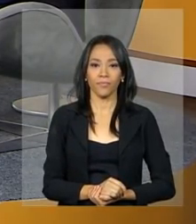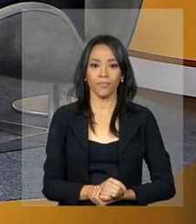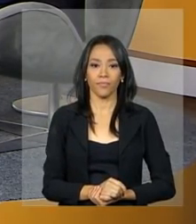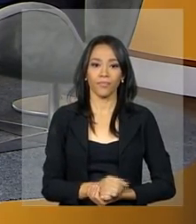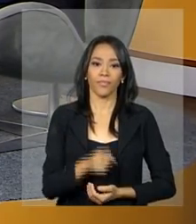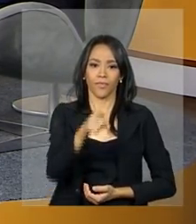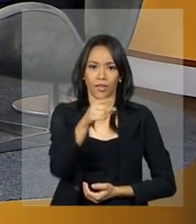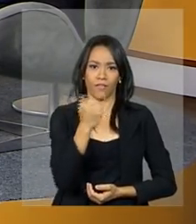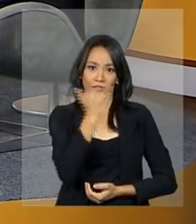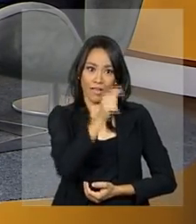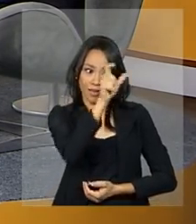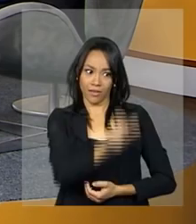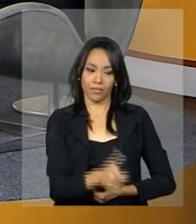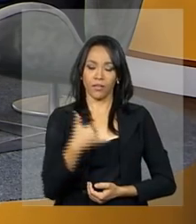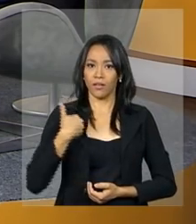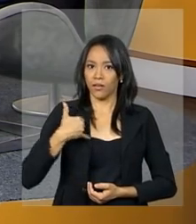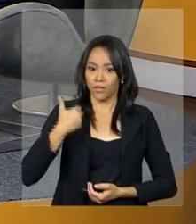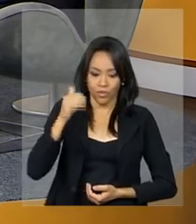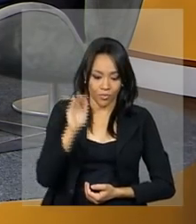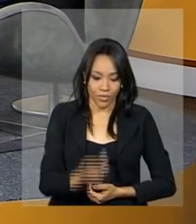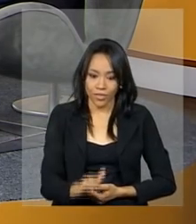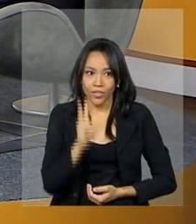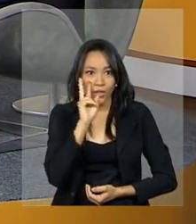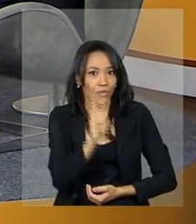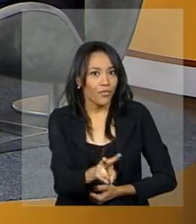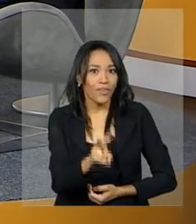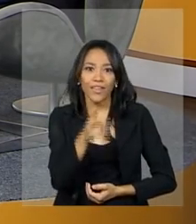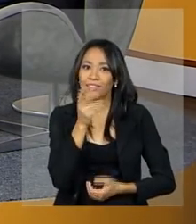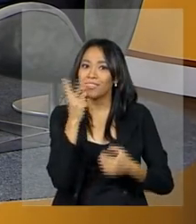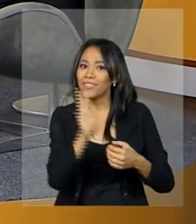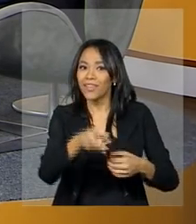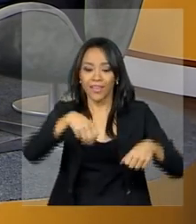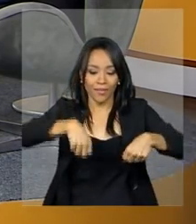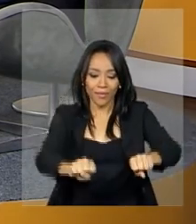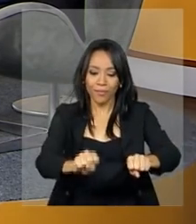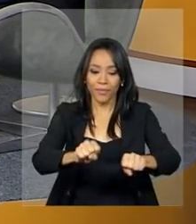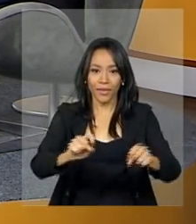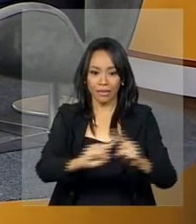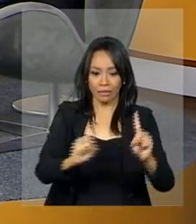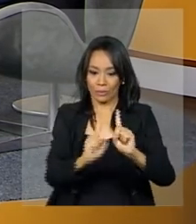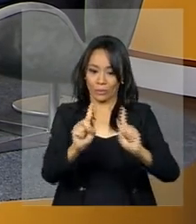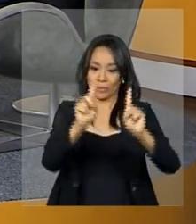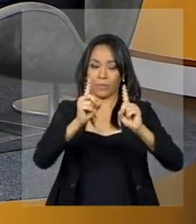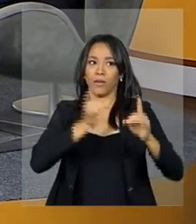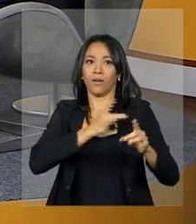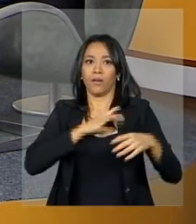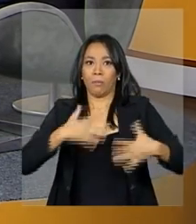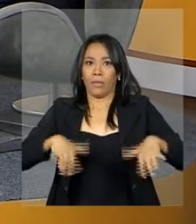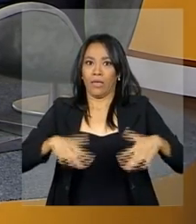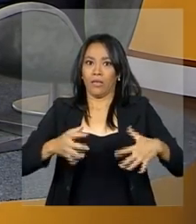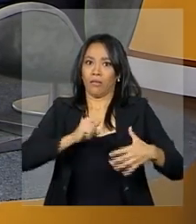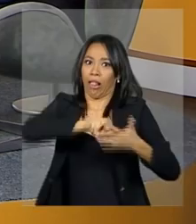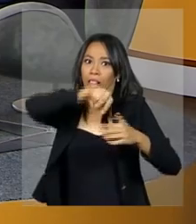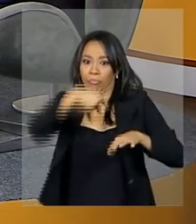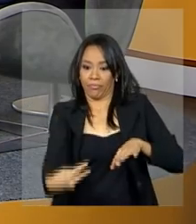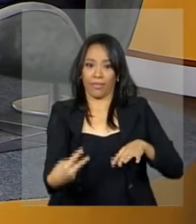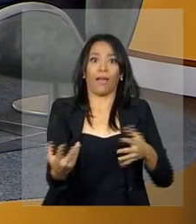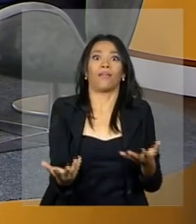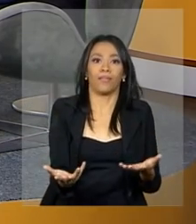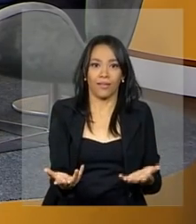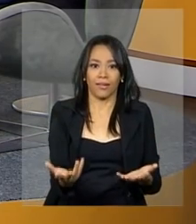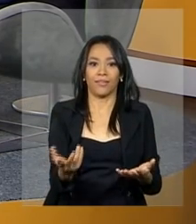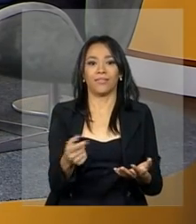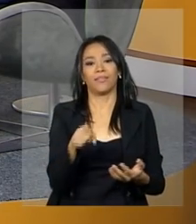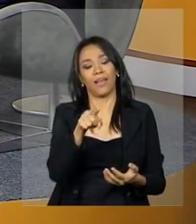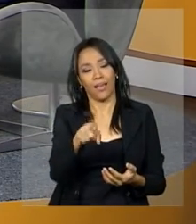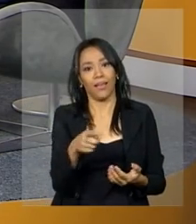Coronel, desde que eu sou criança eu vejo essa Pirâmide Humana nessa moto. Tenho medo deles caírem. É muito treino para não cair, né? É, muito treino.